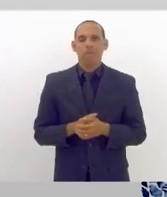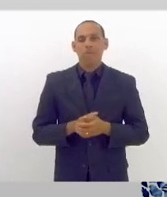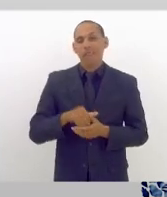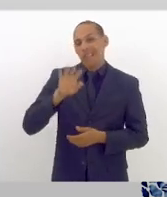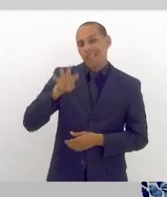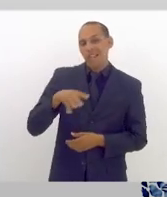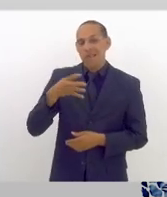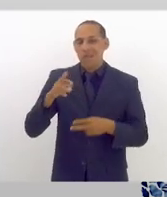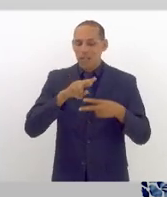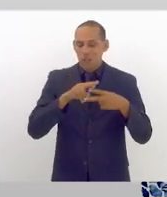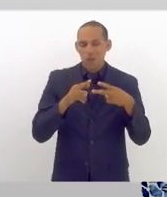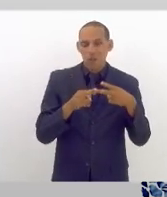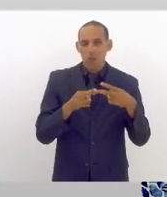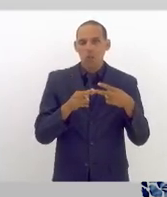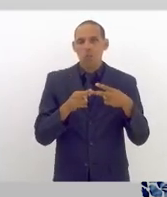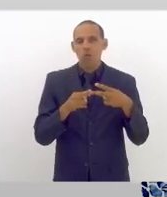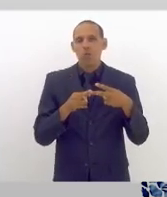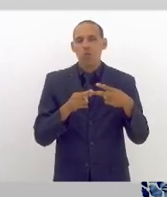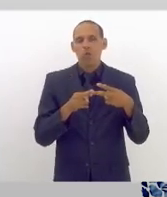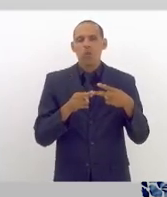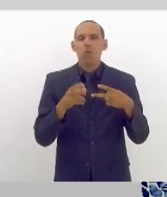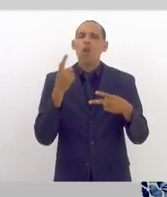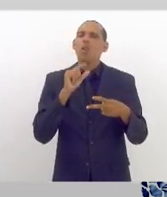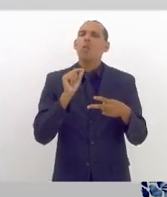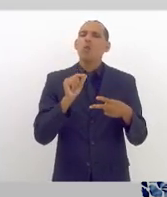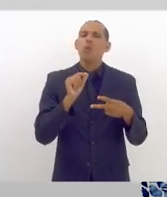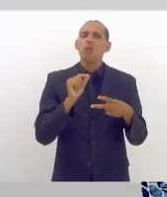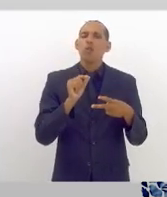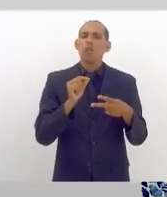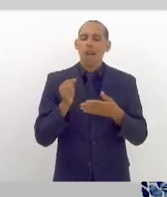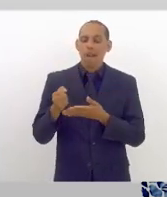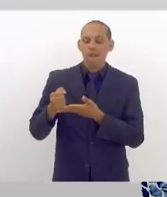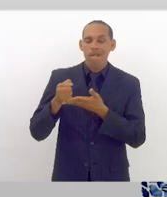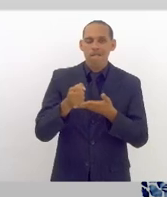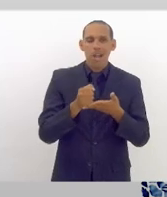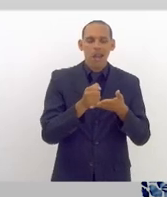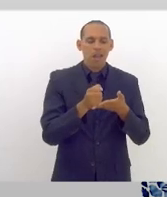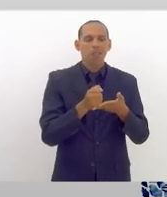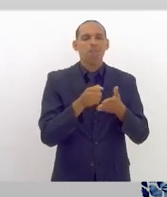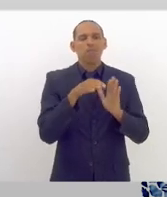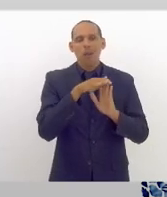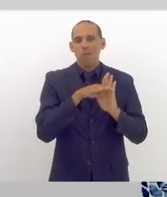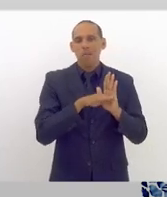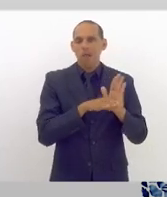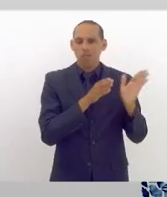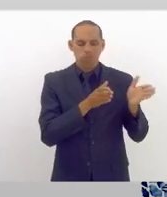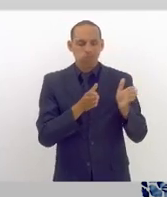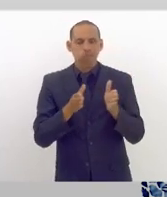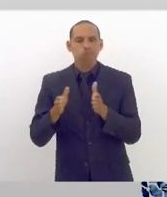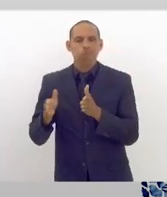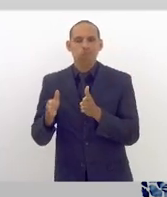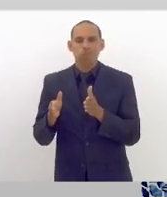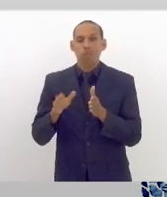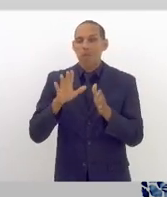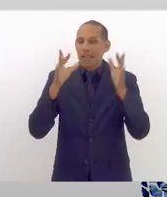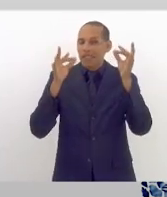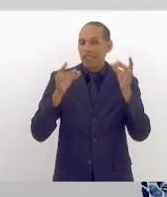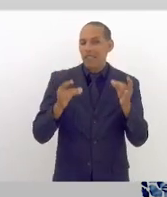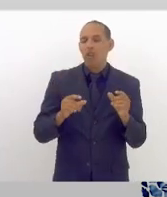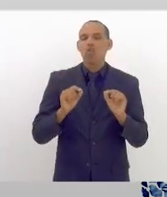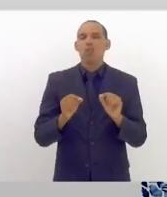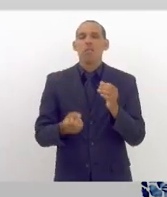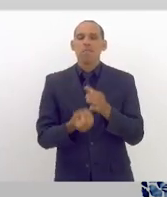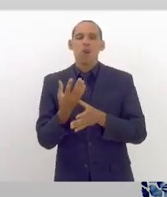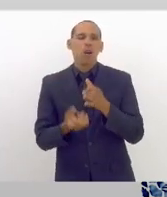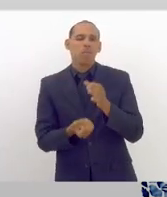recursos organiza as informações sobre oferta de produtos com detalhamento para a produção de bens e serviços